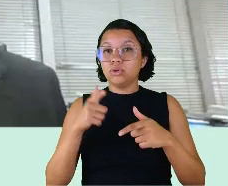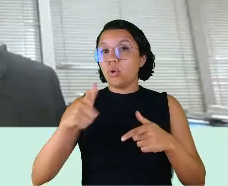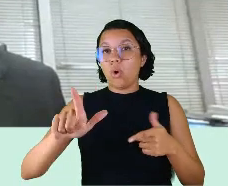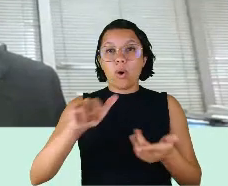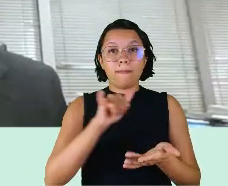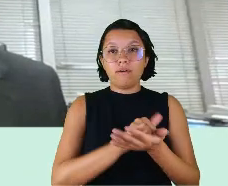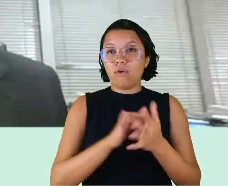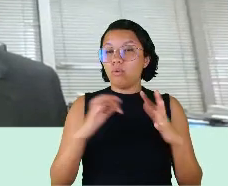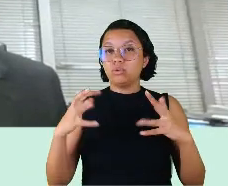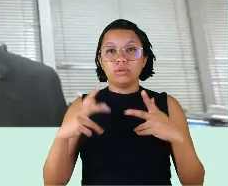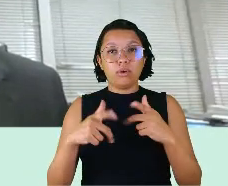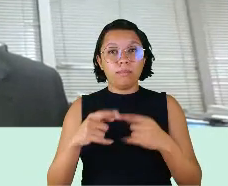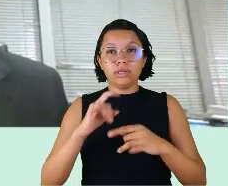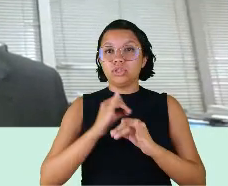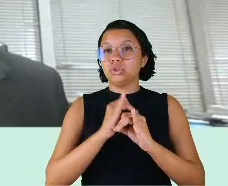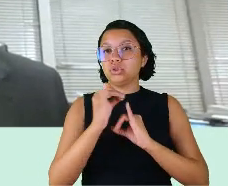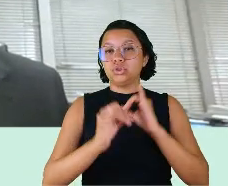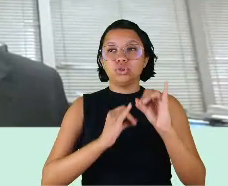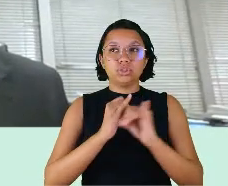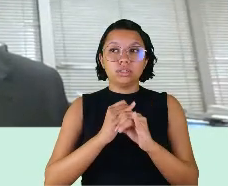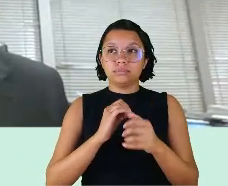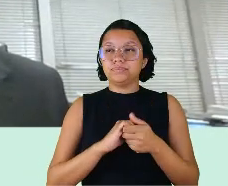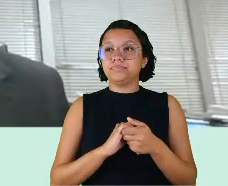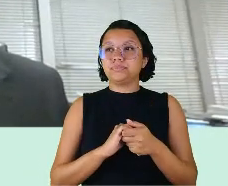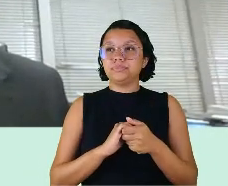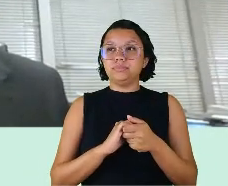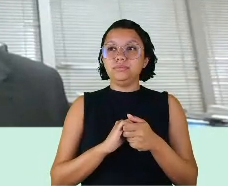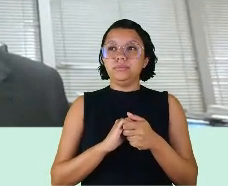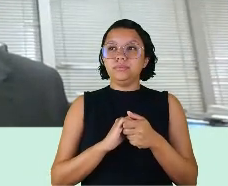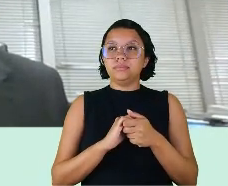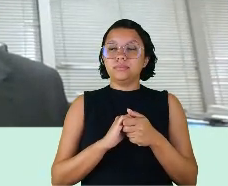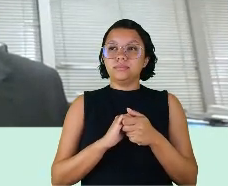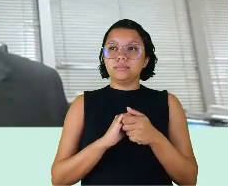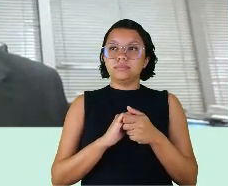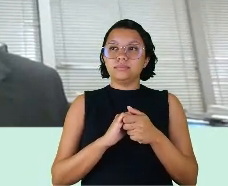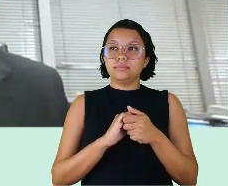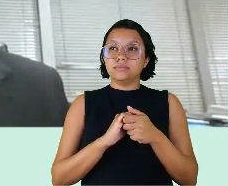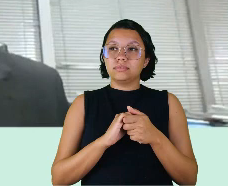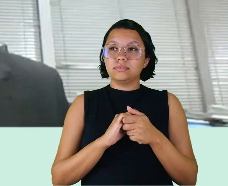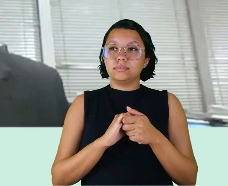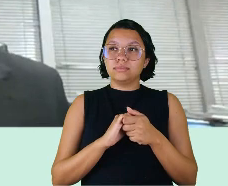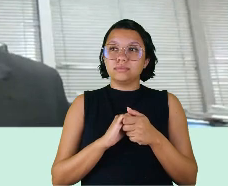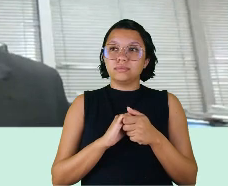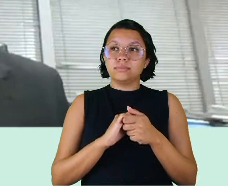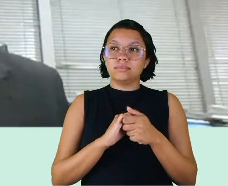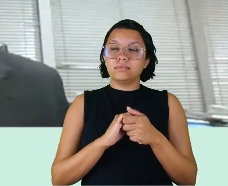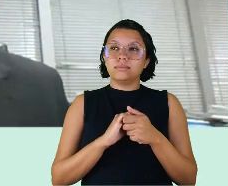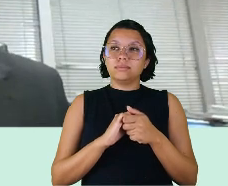plataforma completamente digital e com